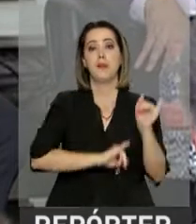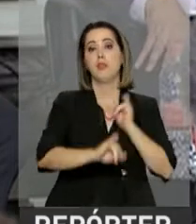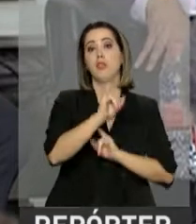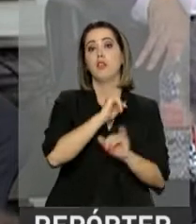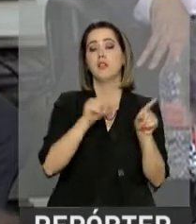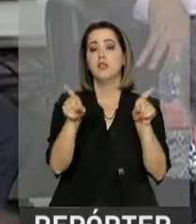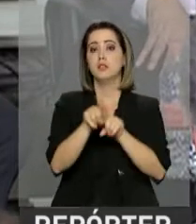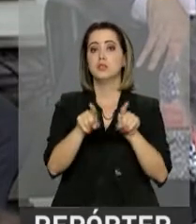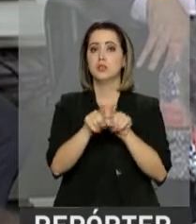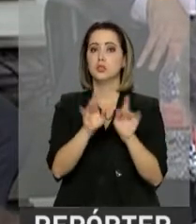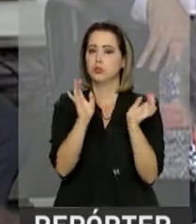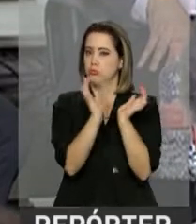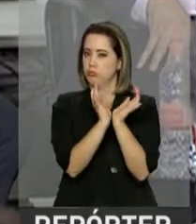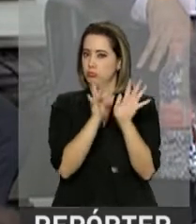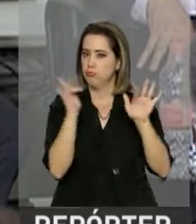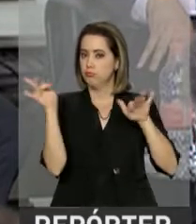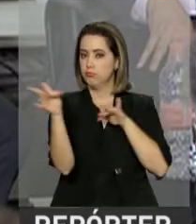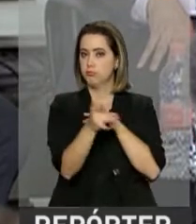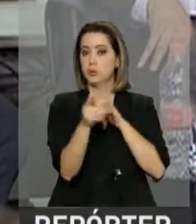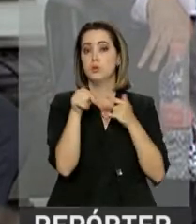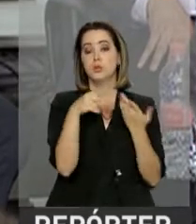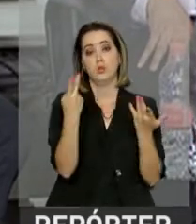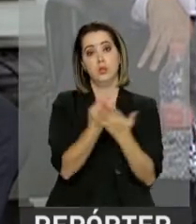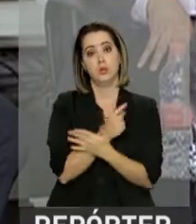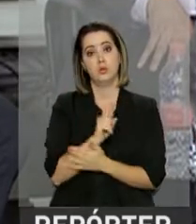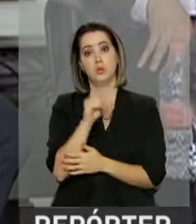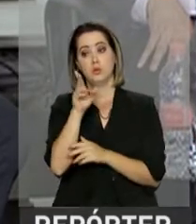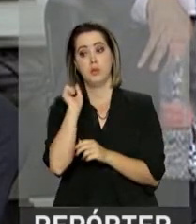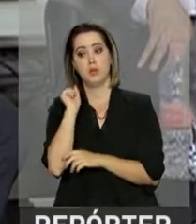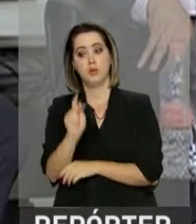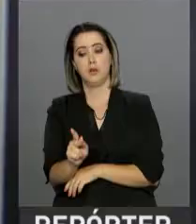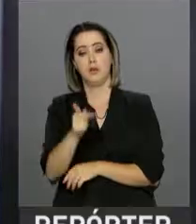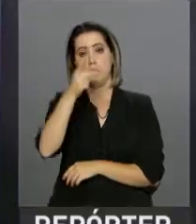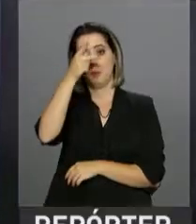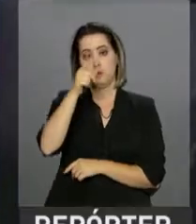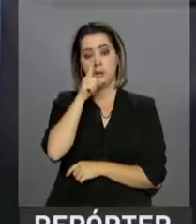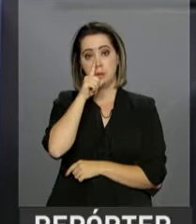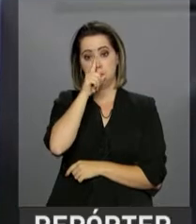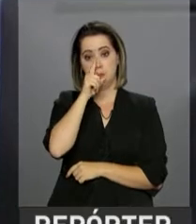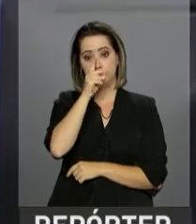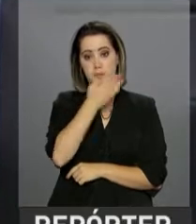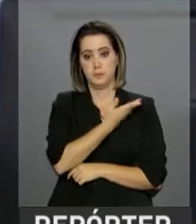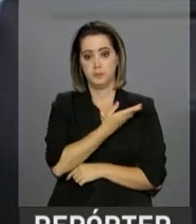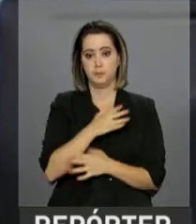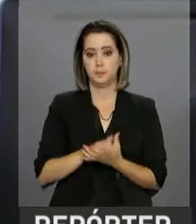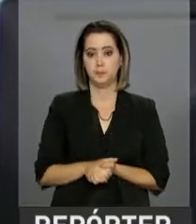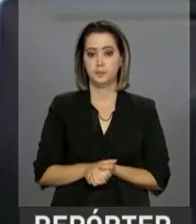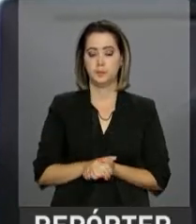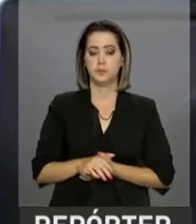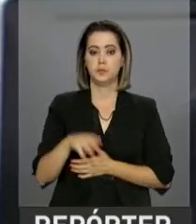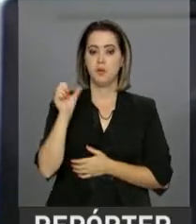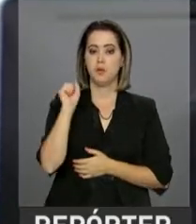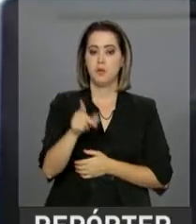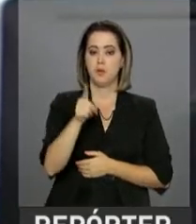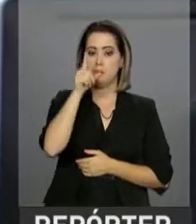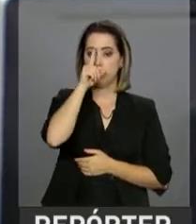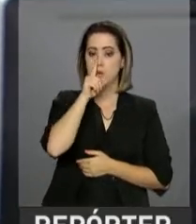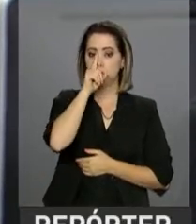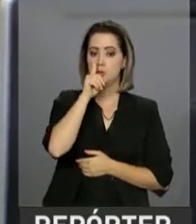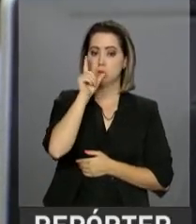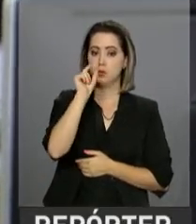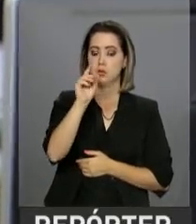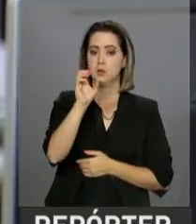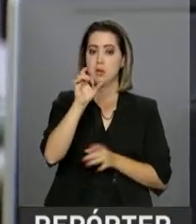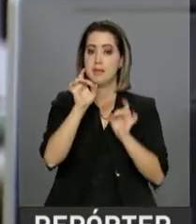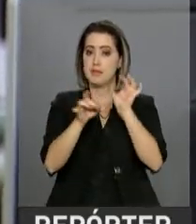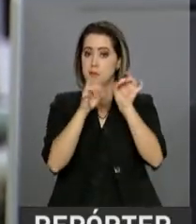internautas via redes sociais. Uma delas foi sobre aposentadorias de risco. A aposentadoria especial na reforma, ela